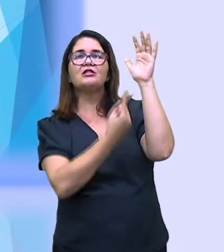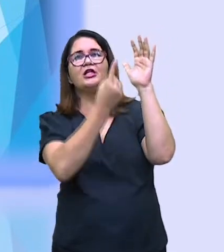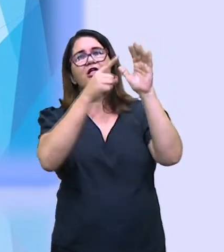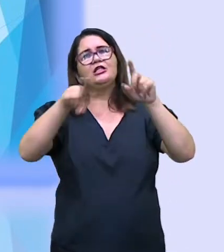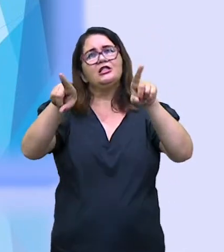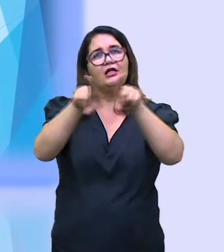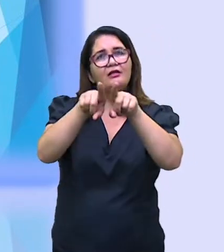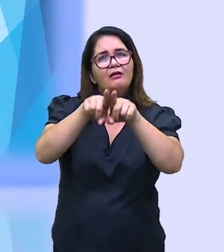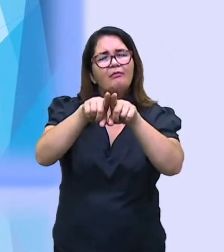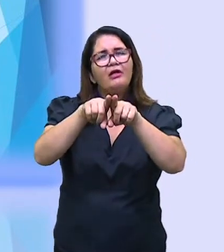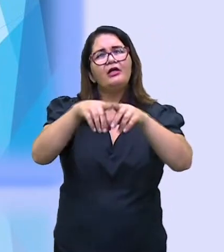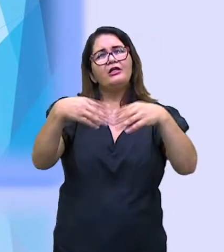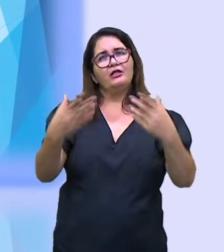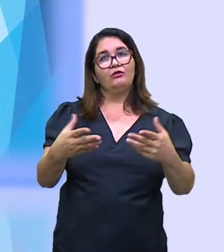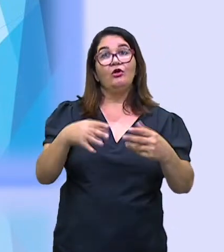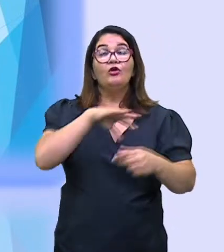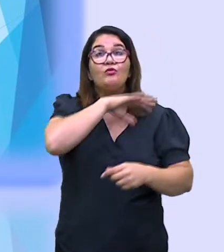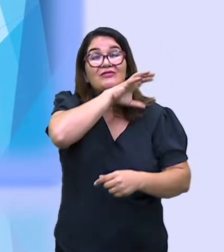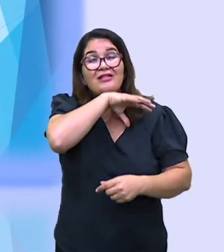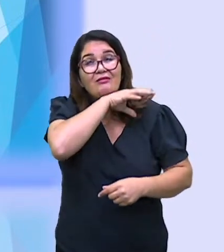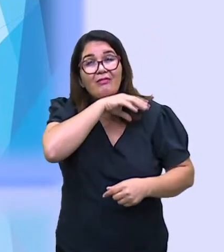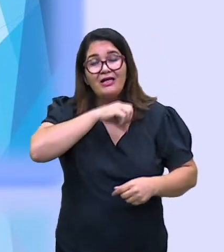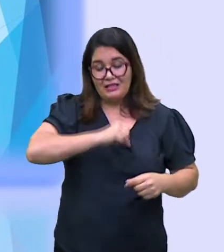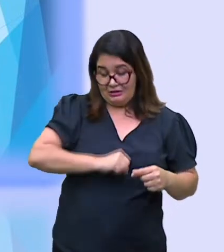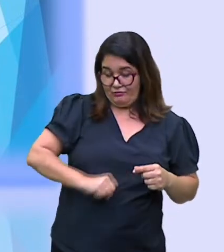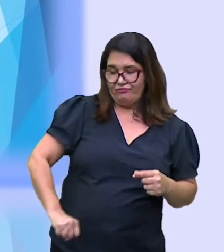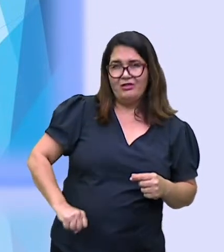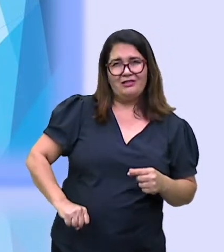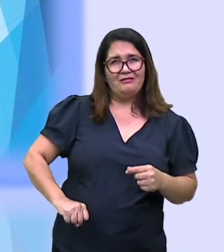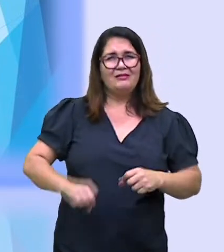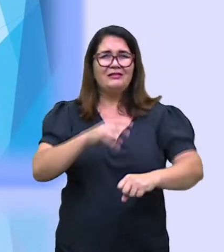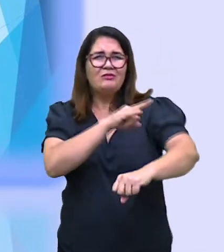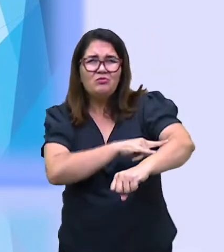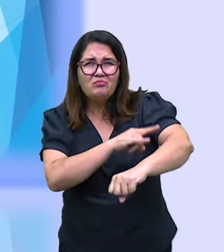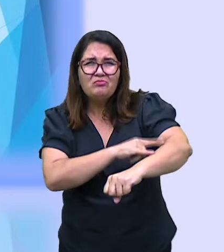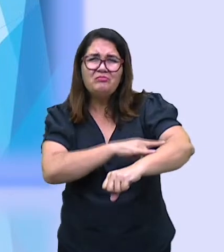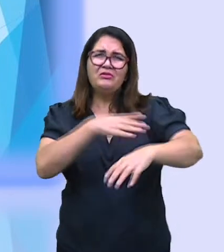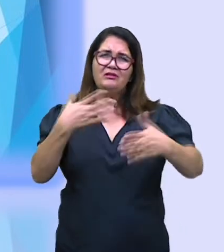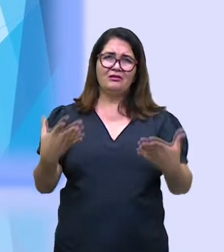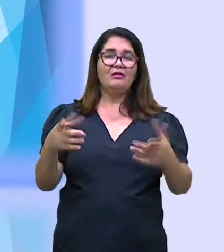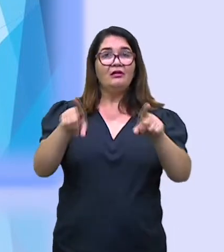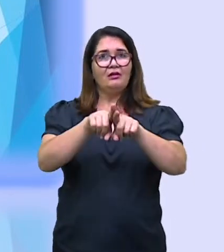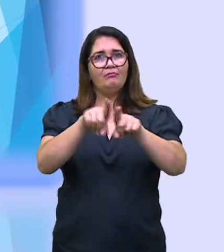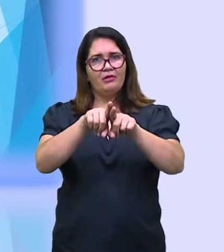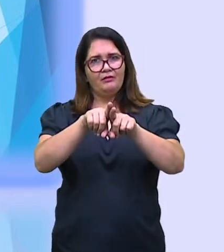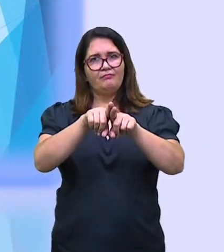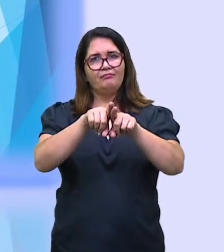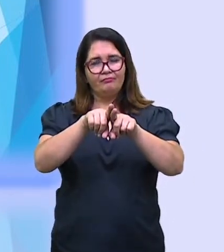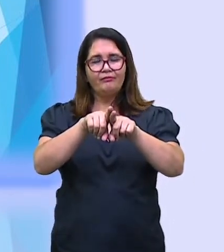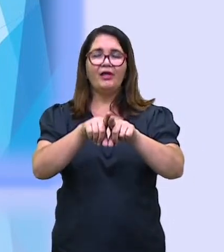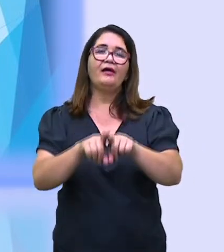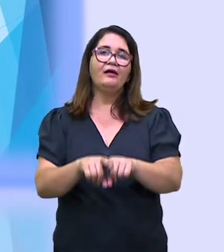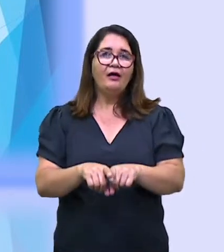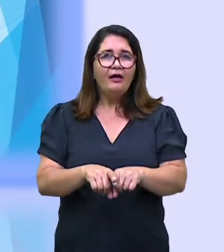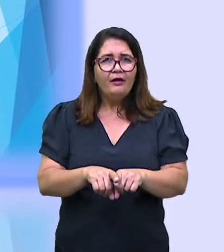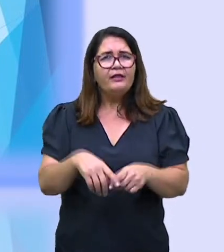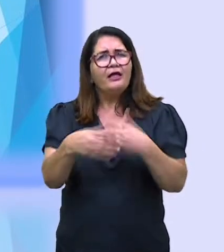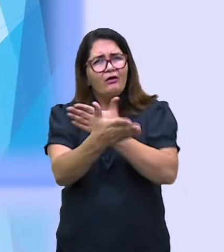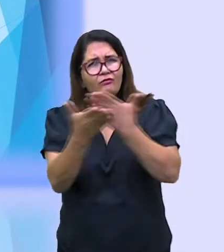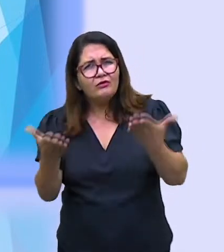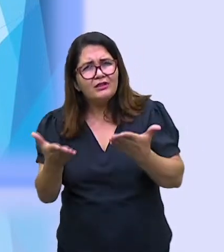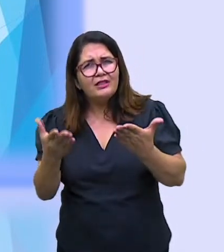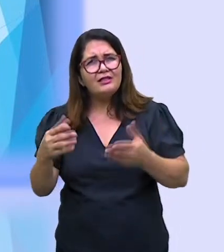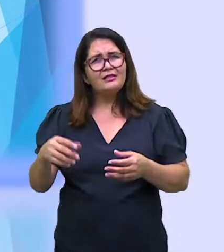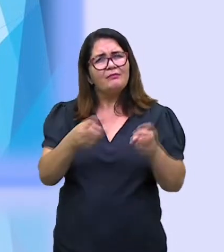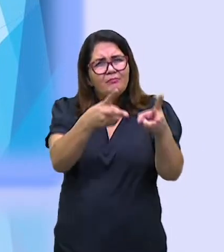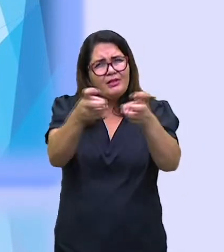fezes e urinas dos animais. Prestaram atenção em quantos gases nós percebemos que tem